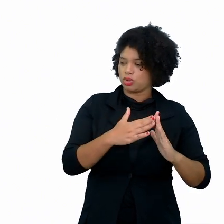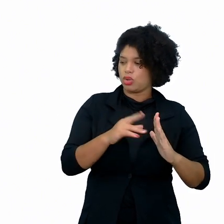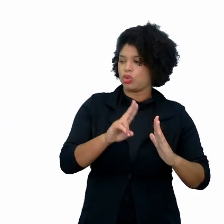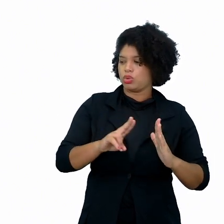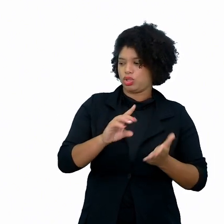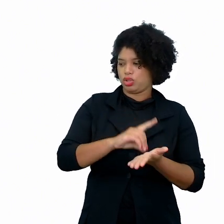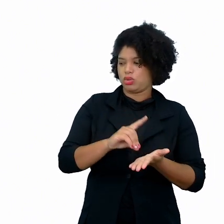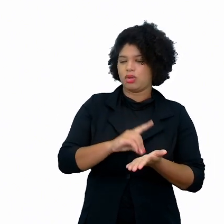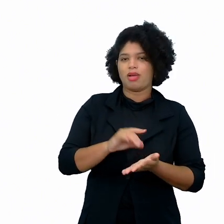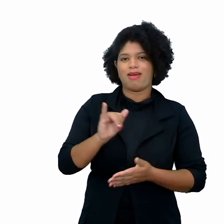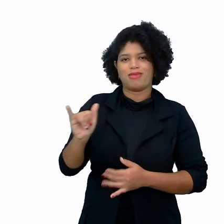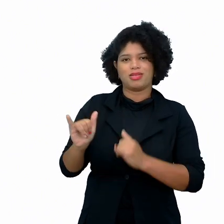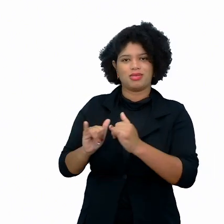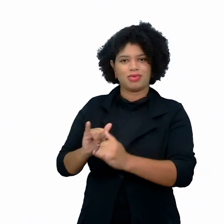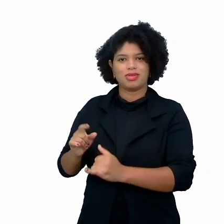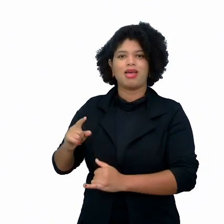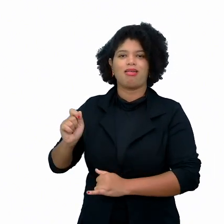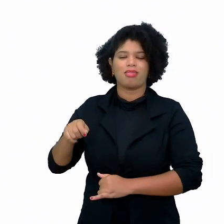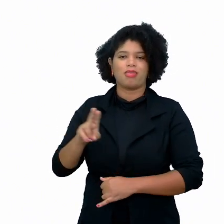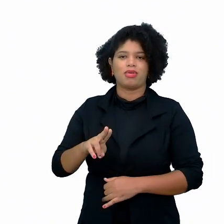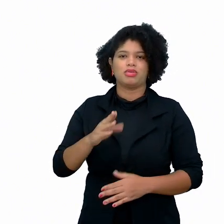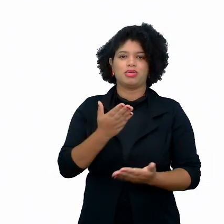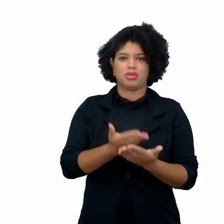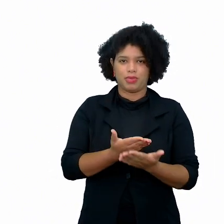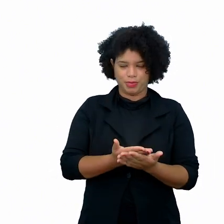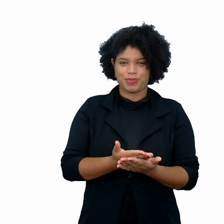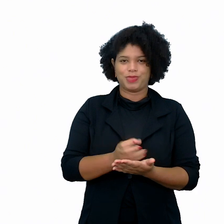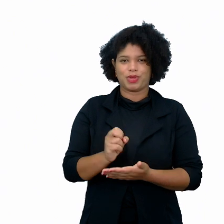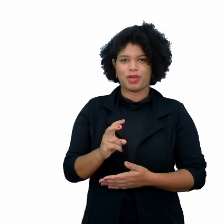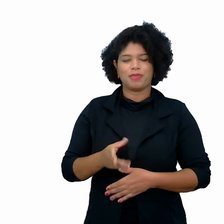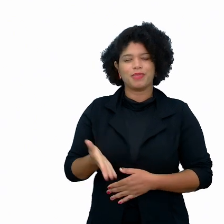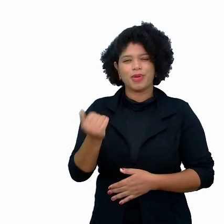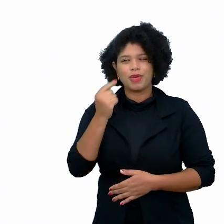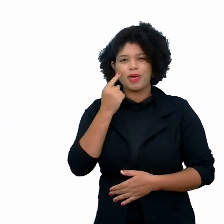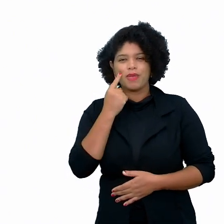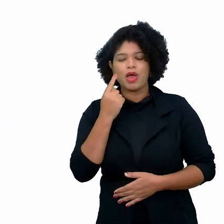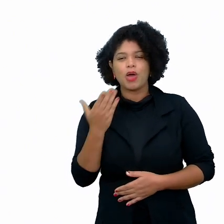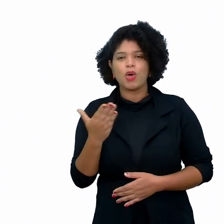Vamos dar sequência aqui. Então, vamos começar